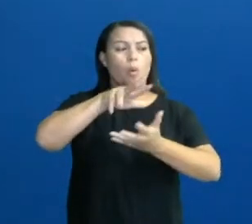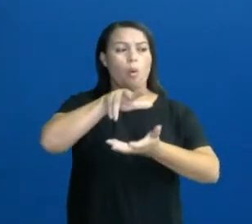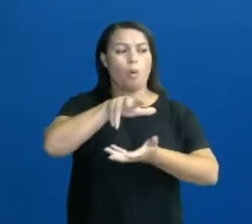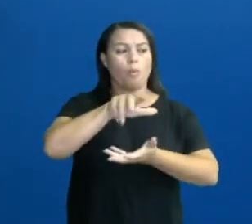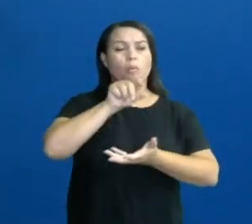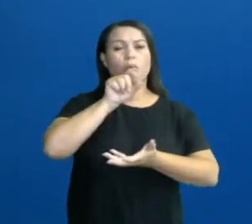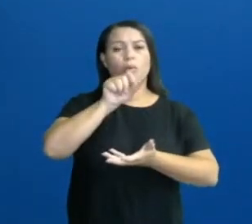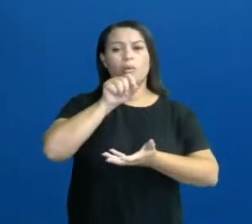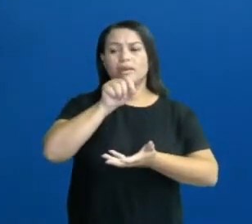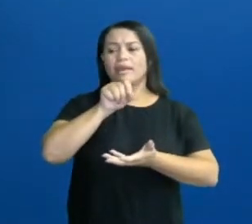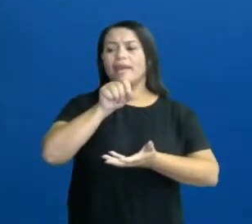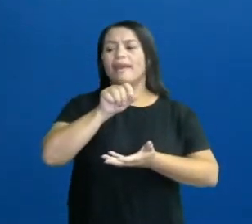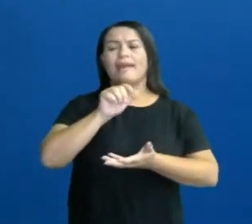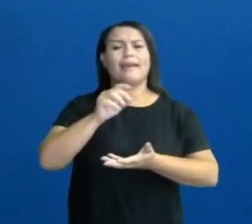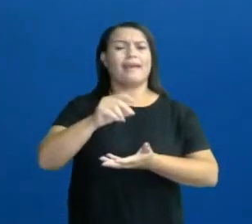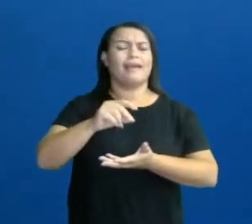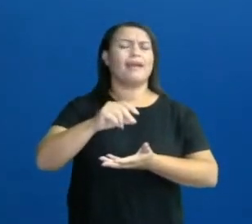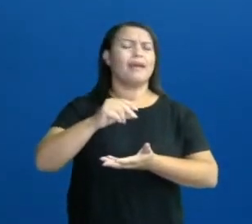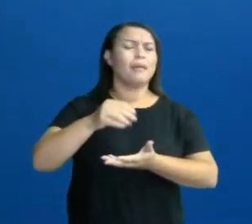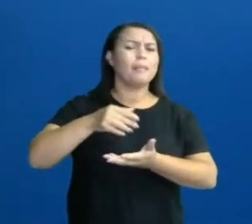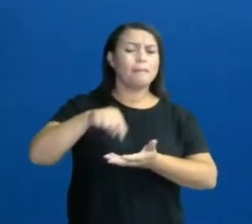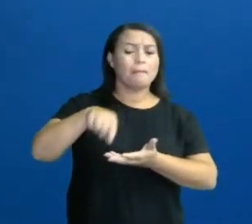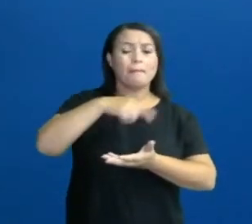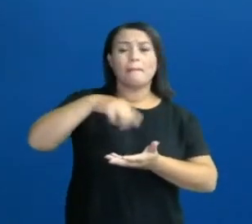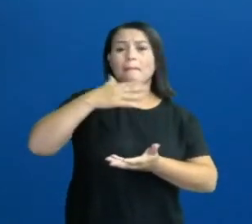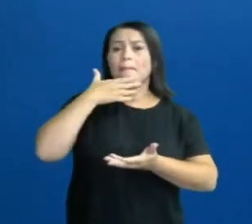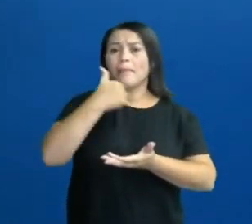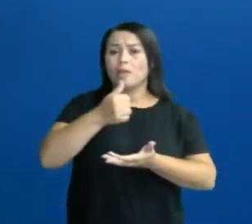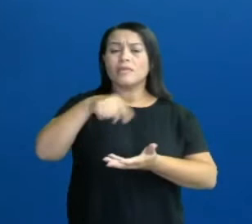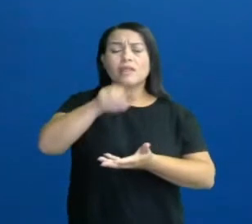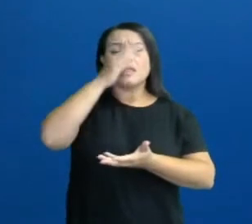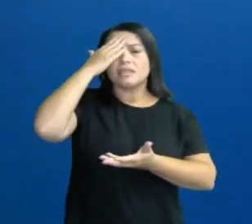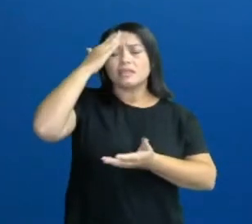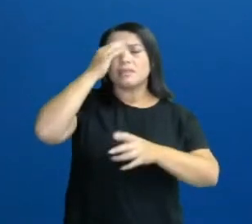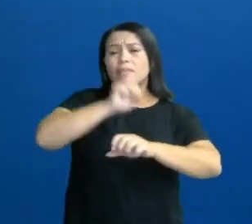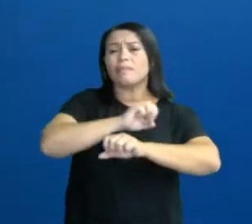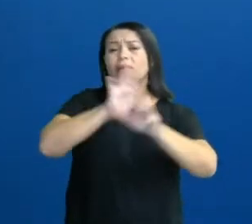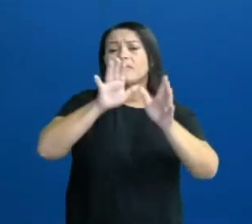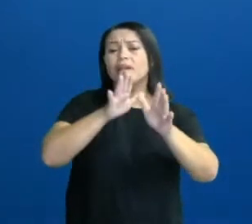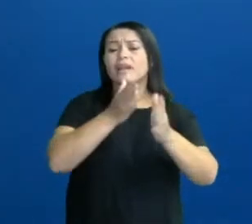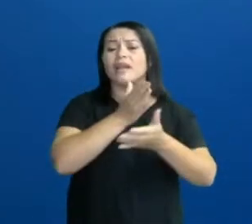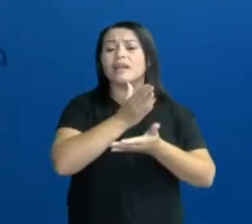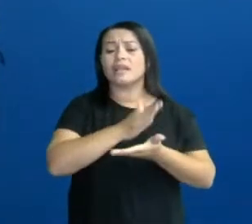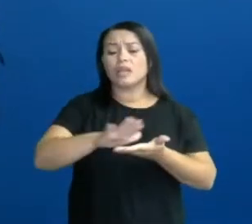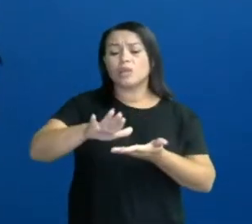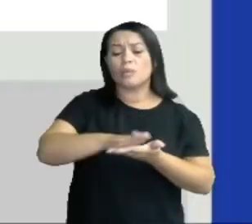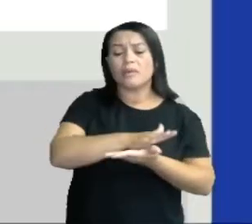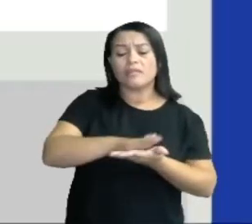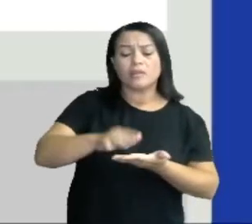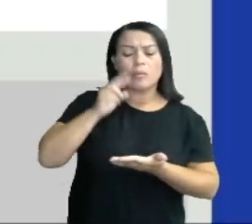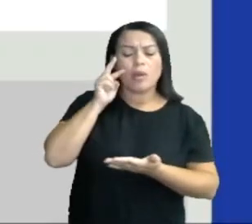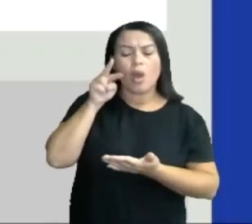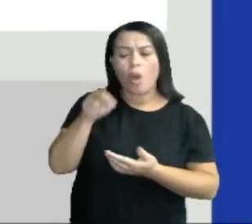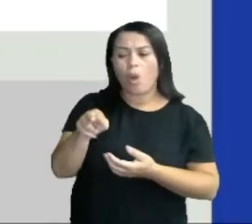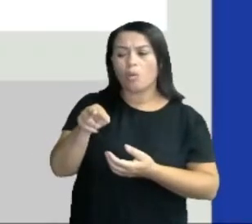terrestre, ele é a forma mais eficiente de representar a superfície da Terra. Por quê? Porque a gente olha para o globo e percebe que existe